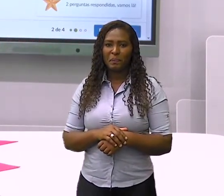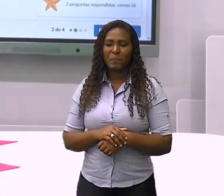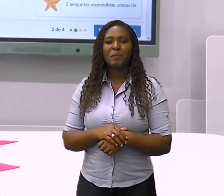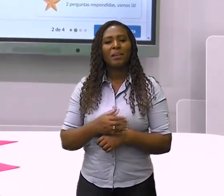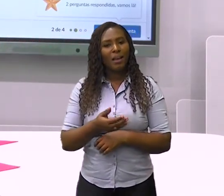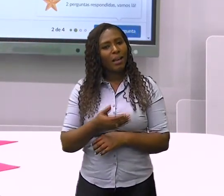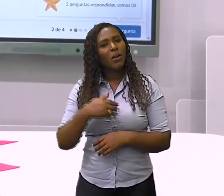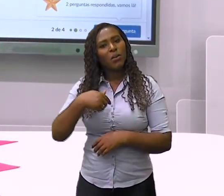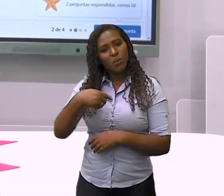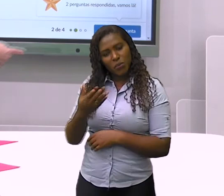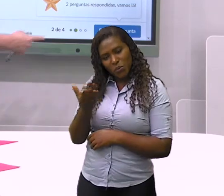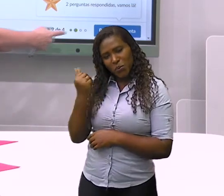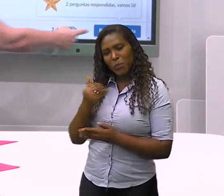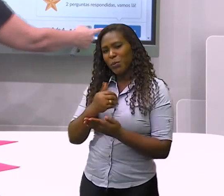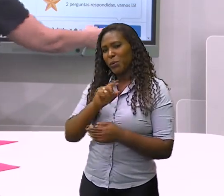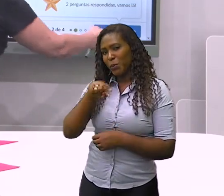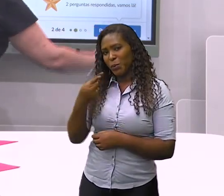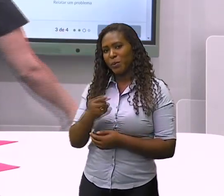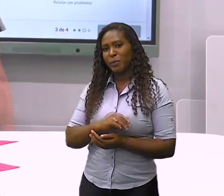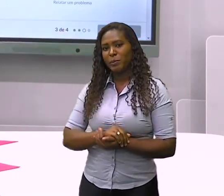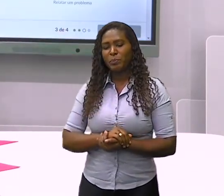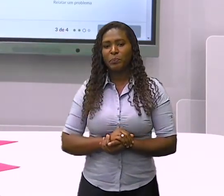Vamos para a próxima, então?